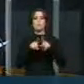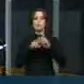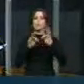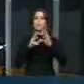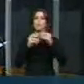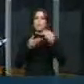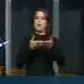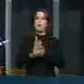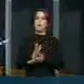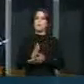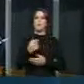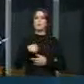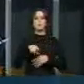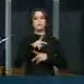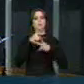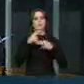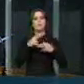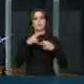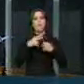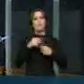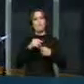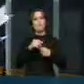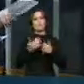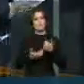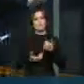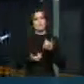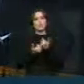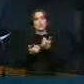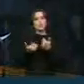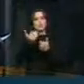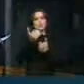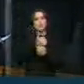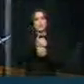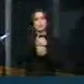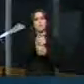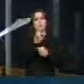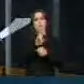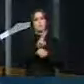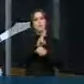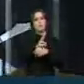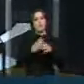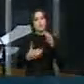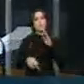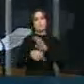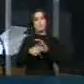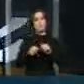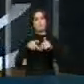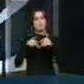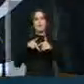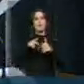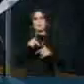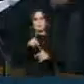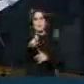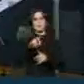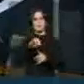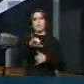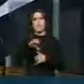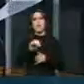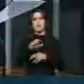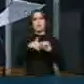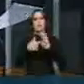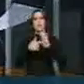aprovação nos termos da subemenda substitutiva de plenário apresentada que